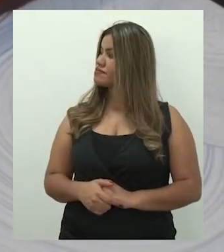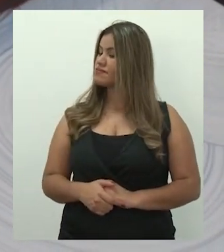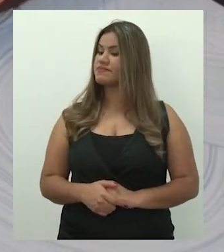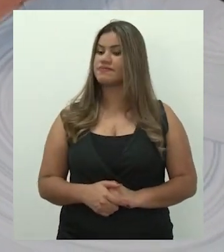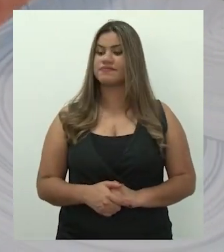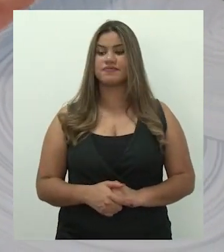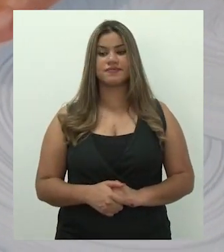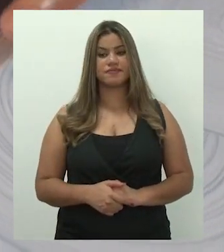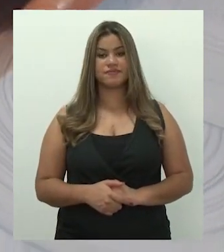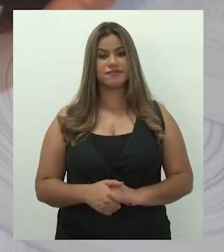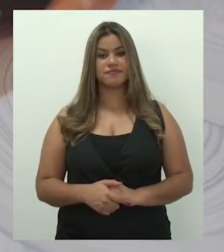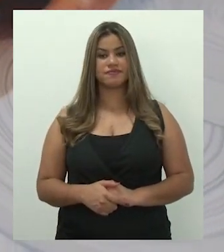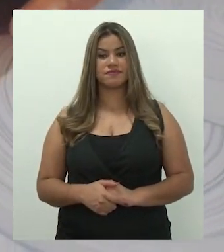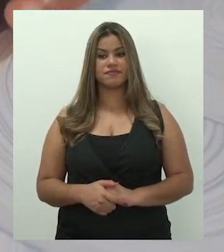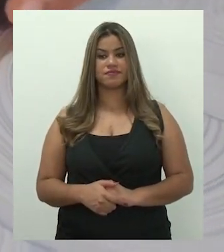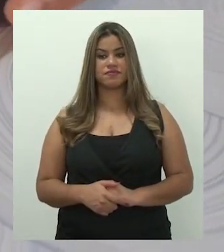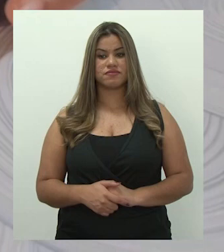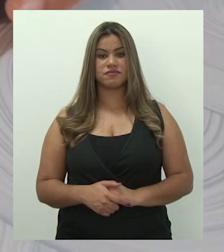Dobre